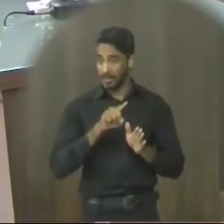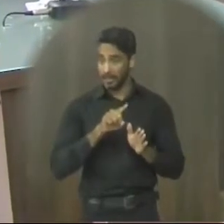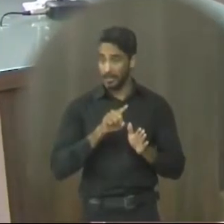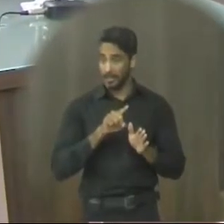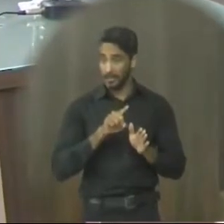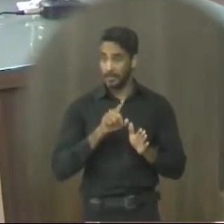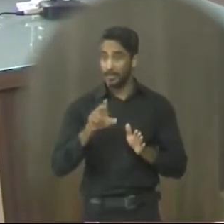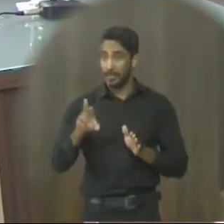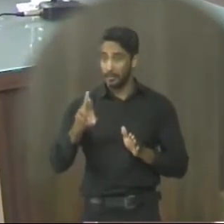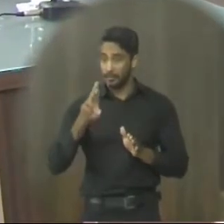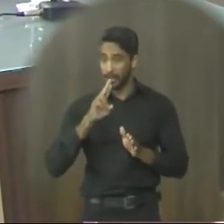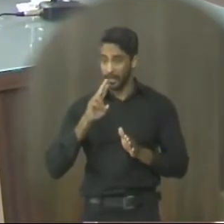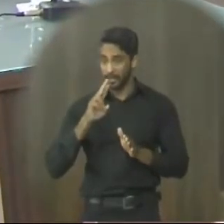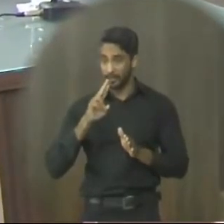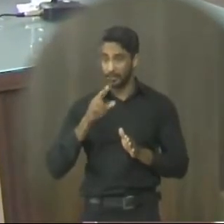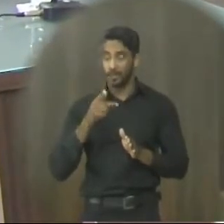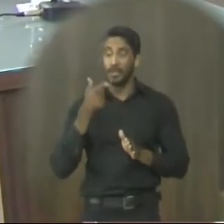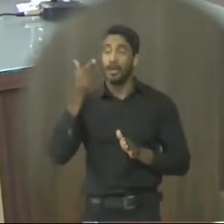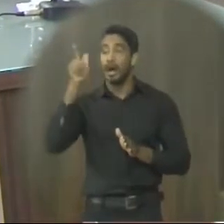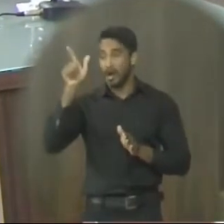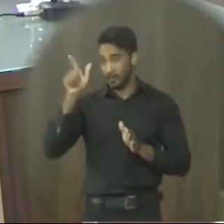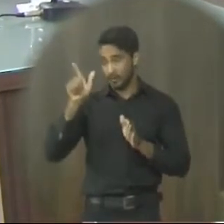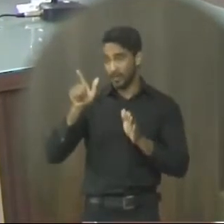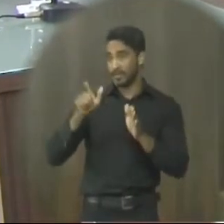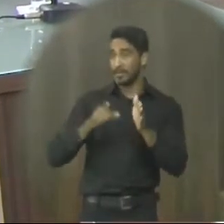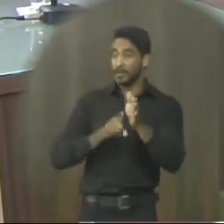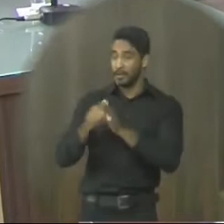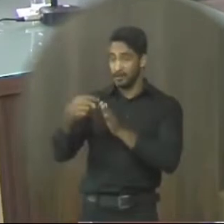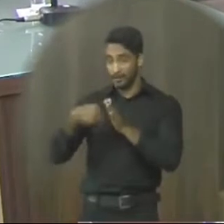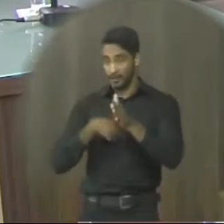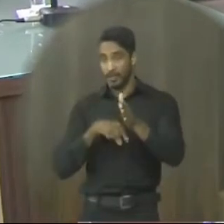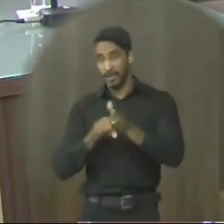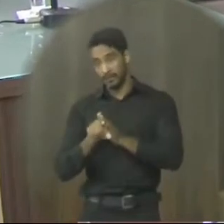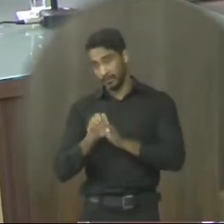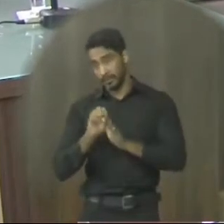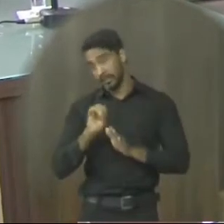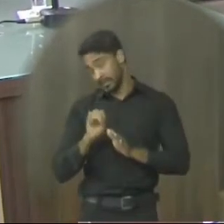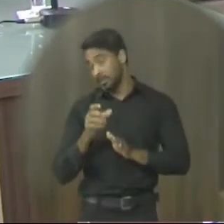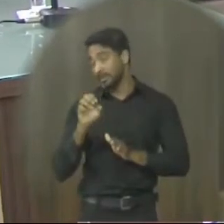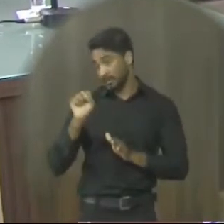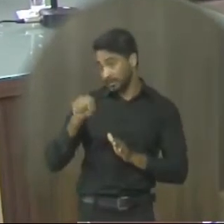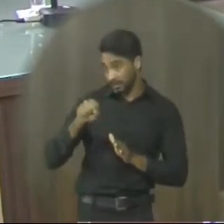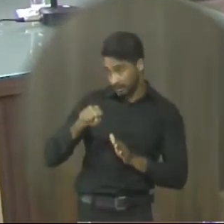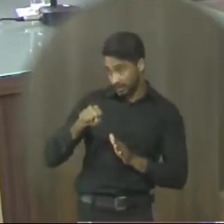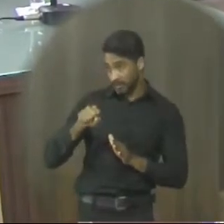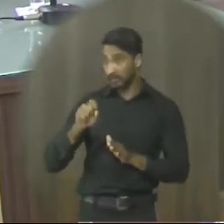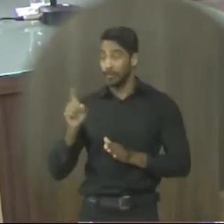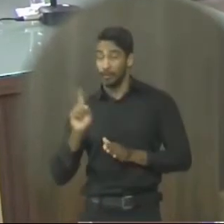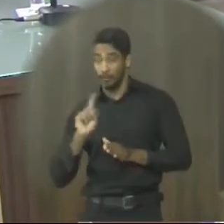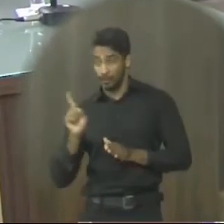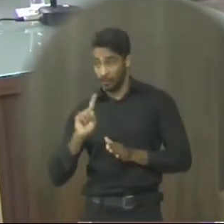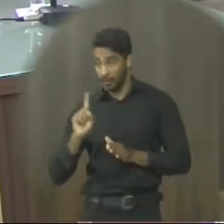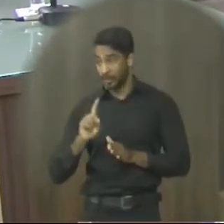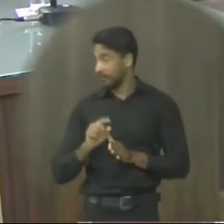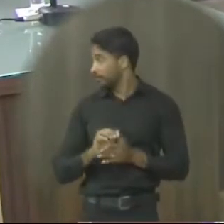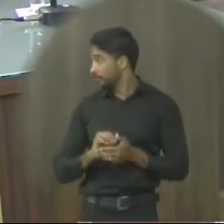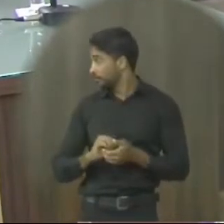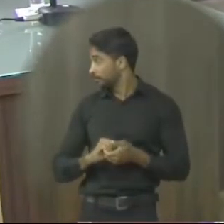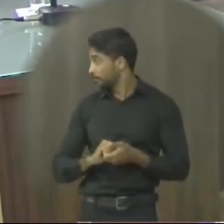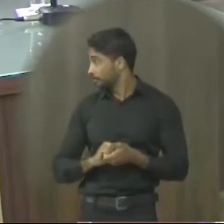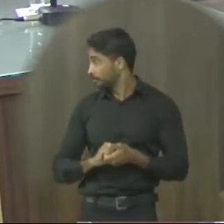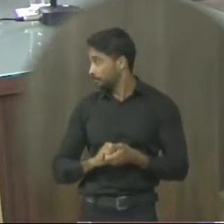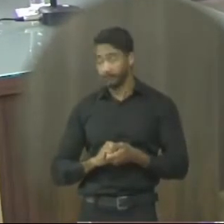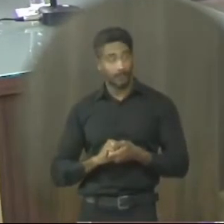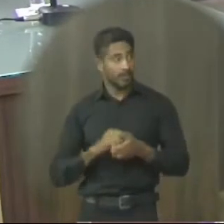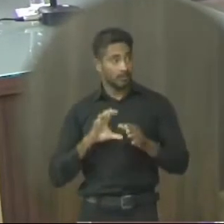responder outras perguntas não relacionadas ao qual foi colocado. Aí sim, se ele falar que tiver, aí sim pode sair várias pessoas. O senhor está